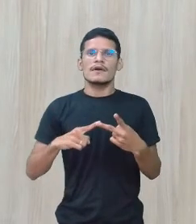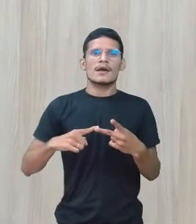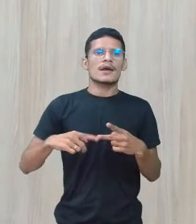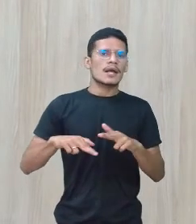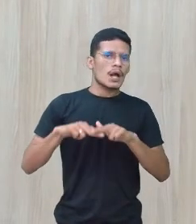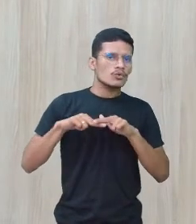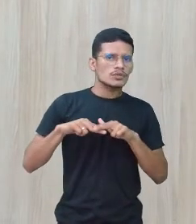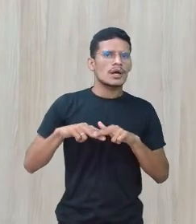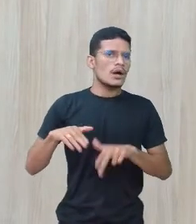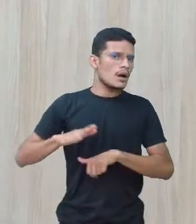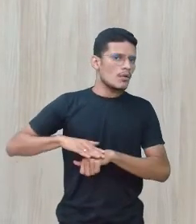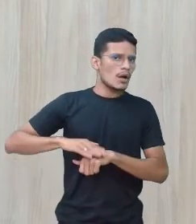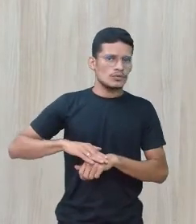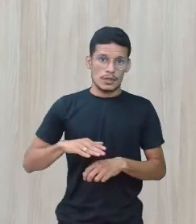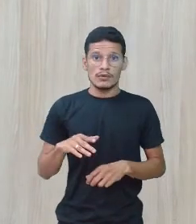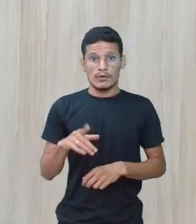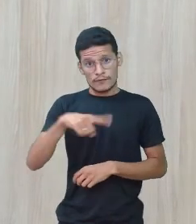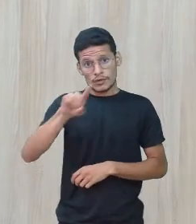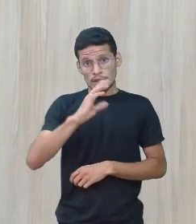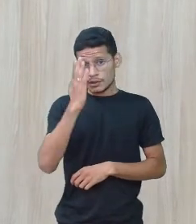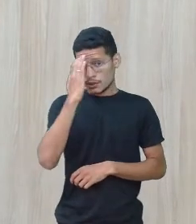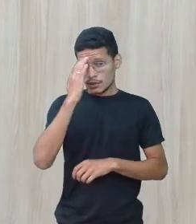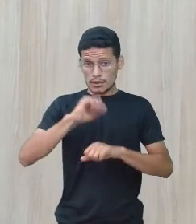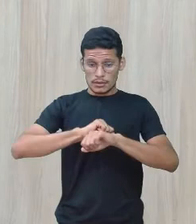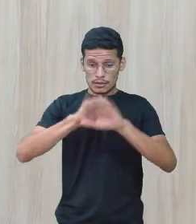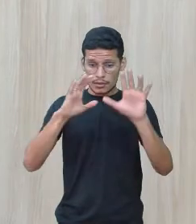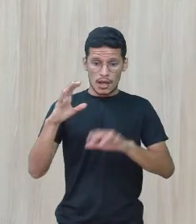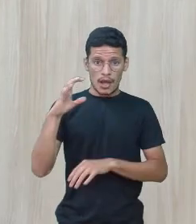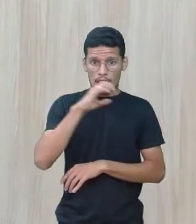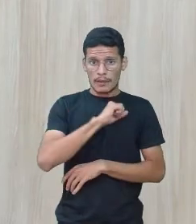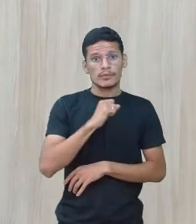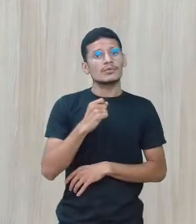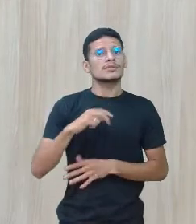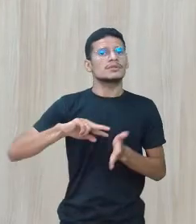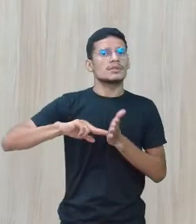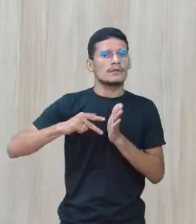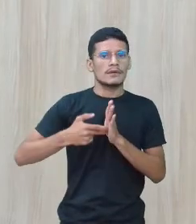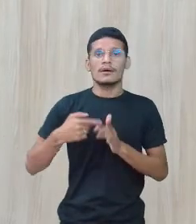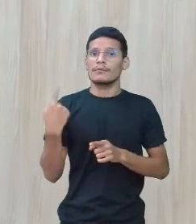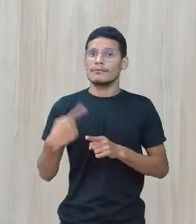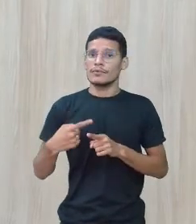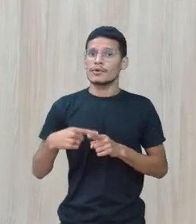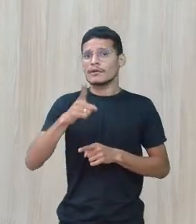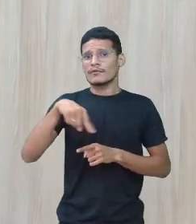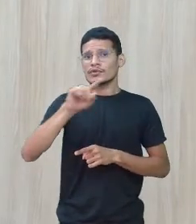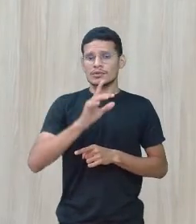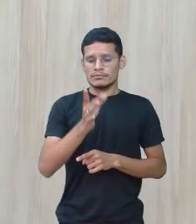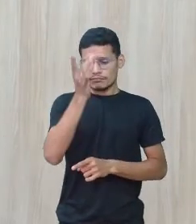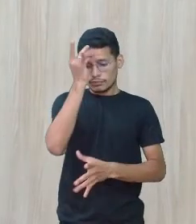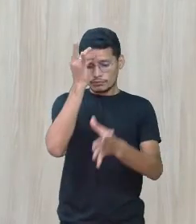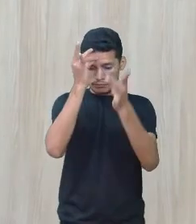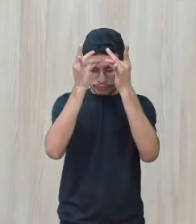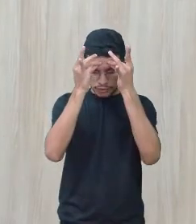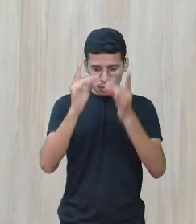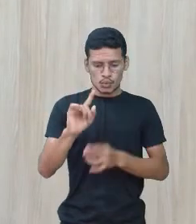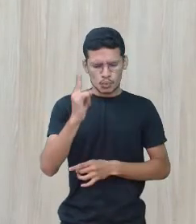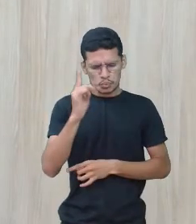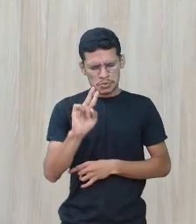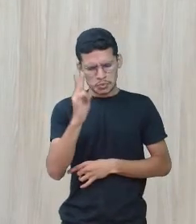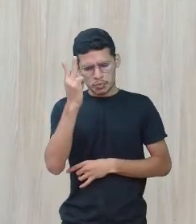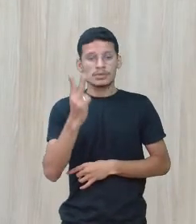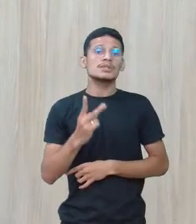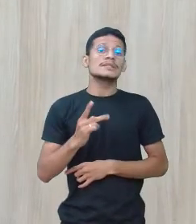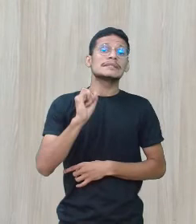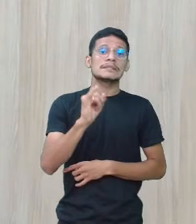delas vocês conseguem entender mais rapidamente o sentido. Por quê? Porque aí vocês decoram uma ou duas. E quando tiver